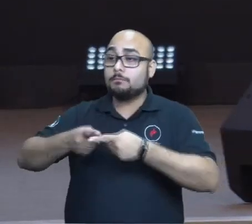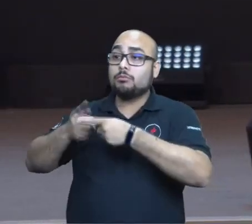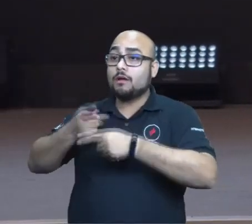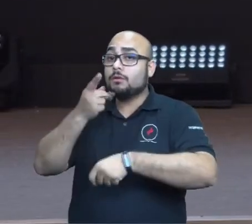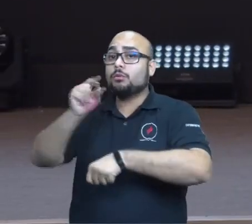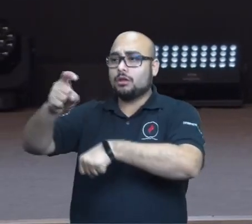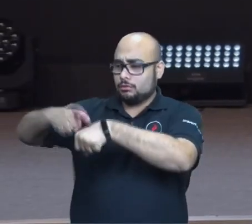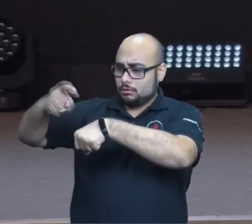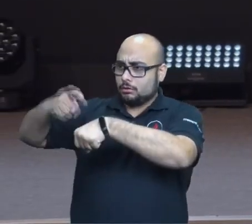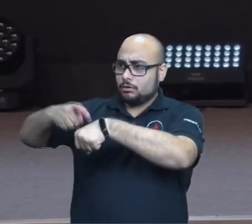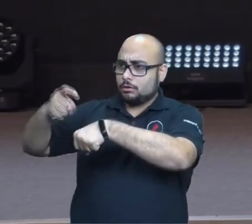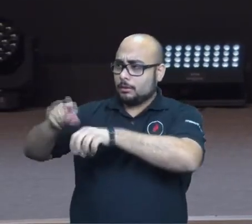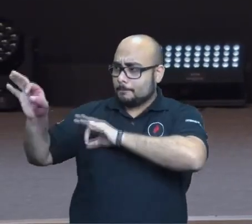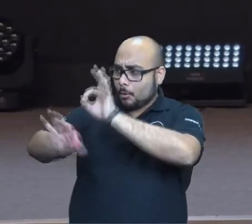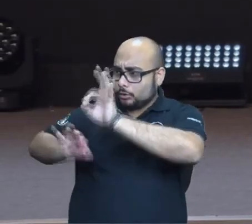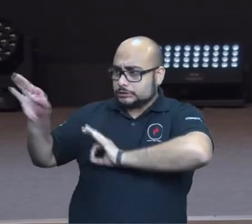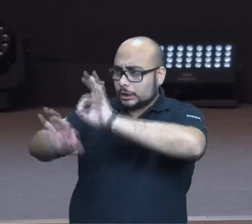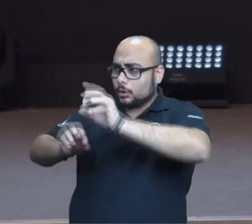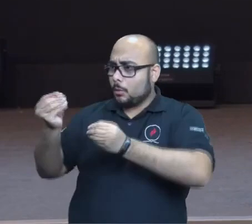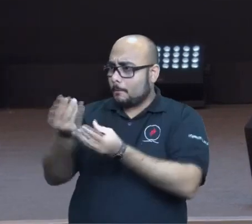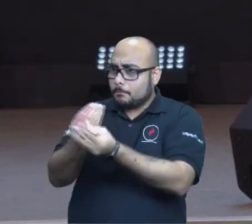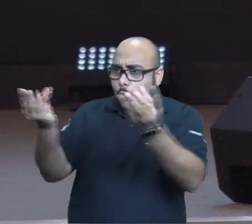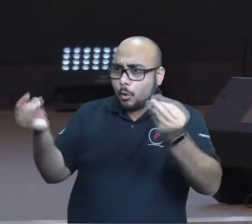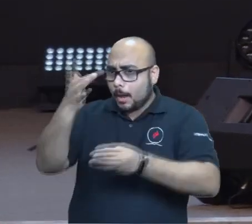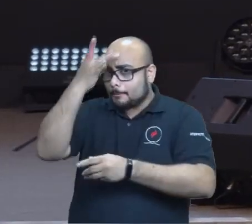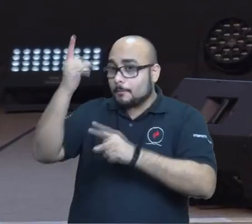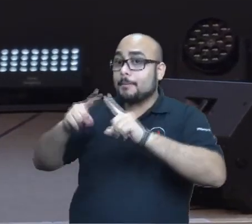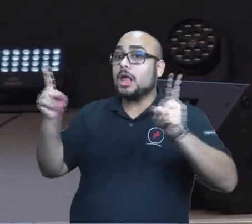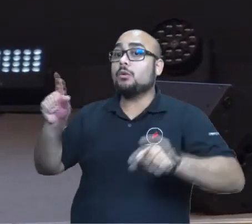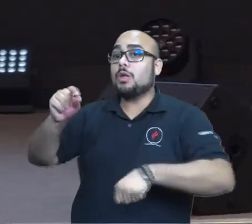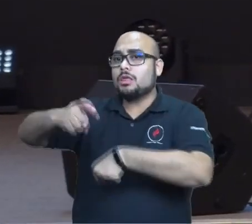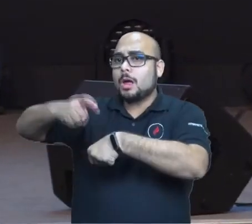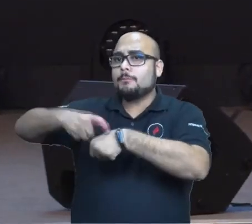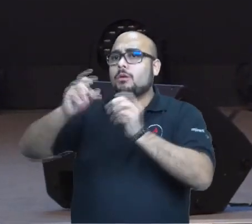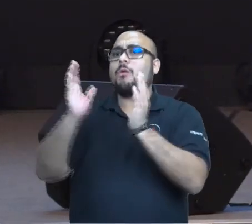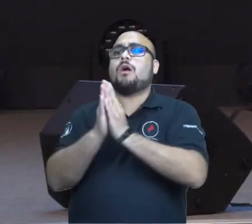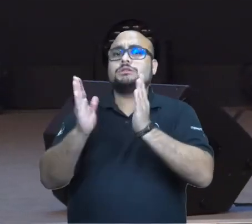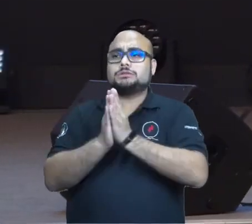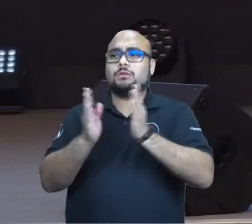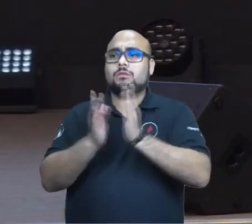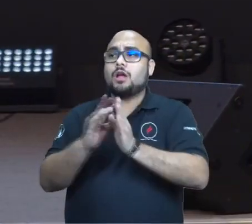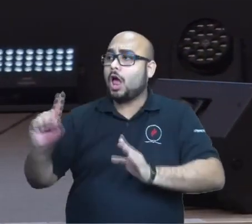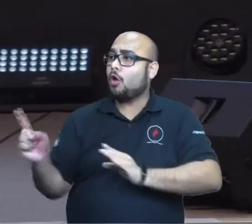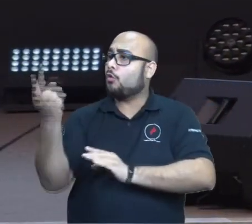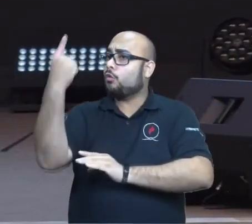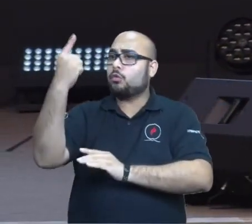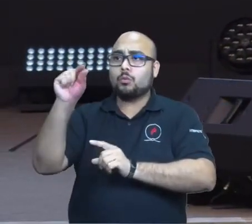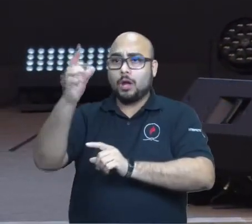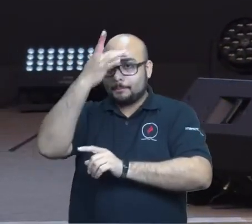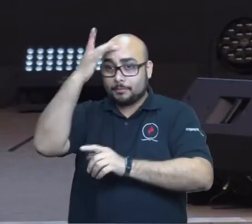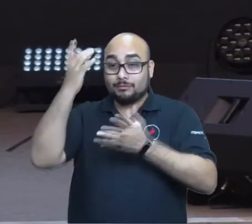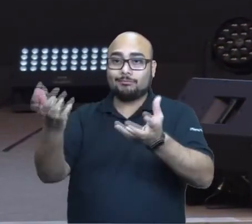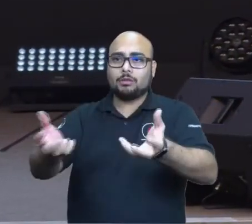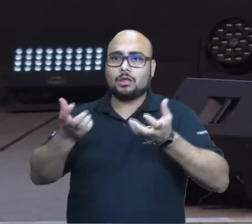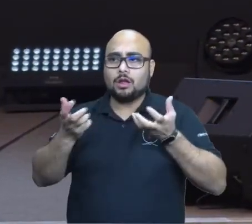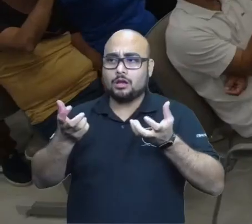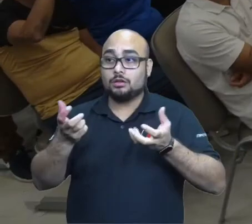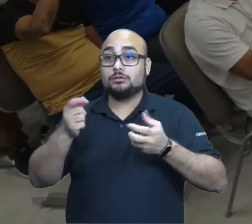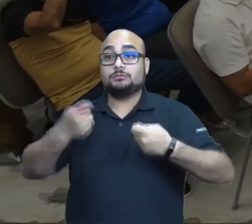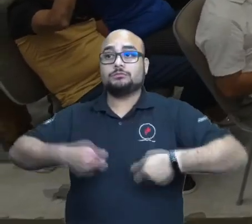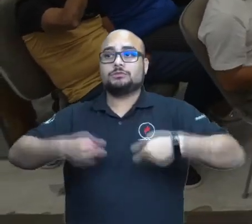um só desejou a presença de um homem de Deus ali que esse um seja você